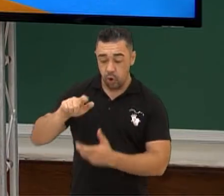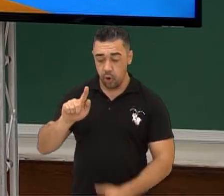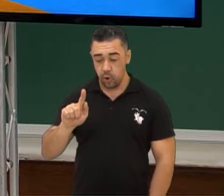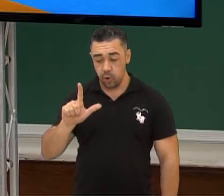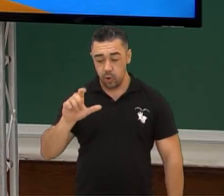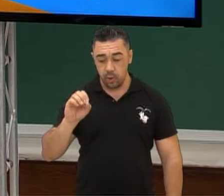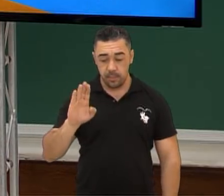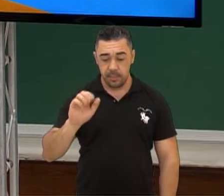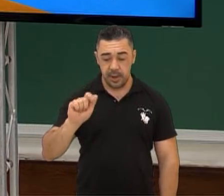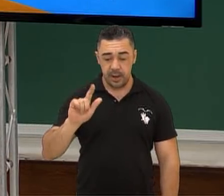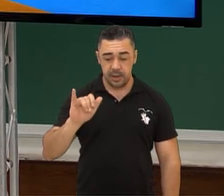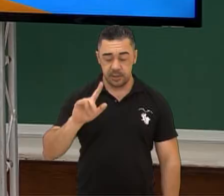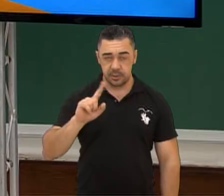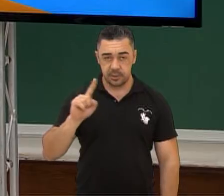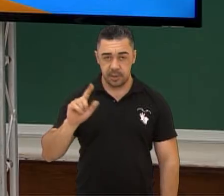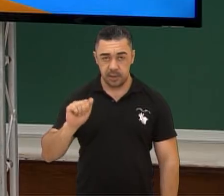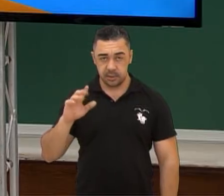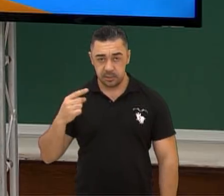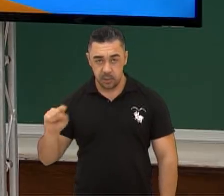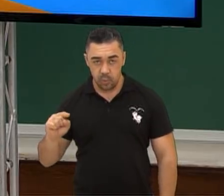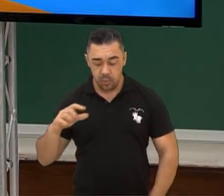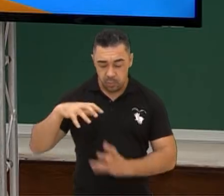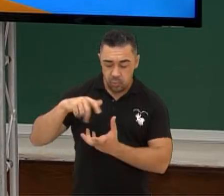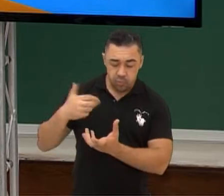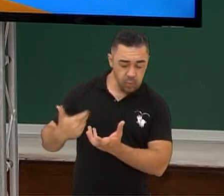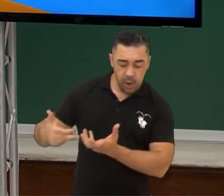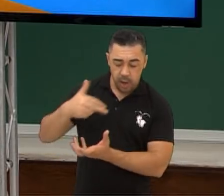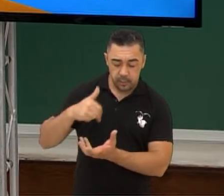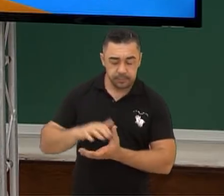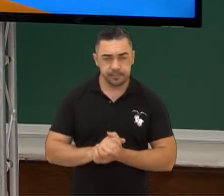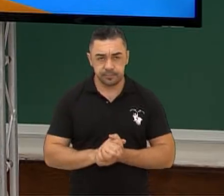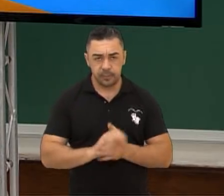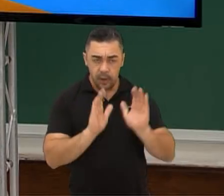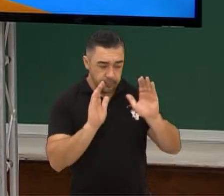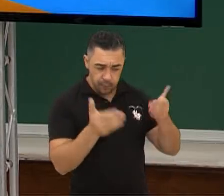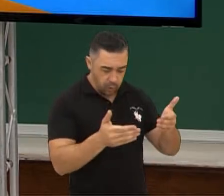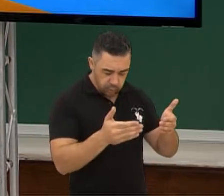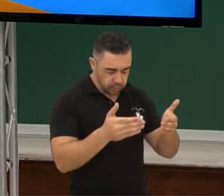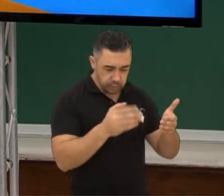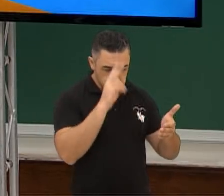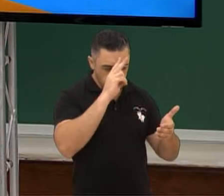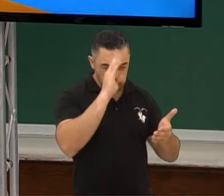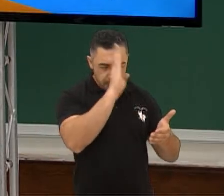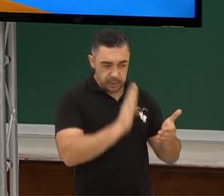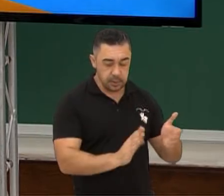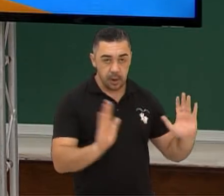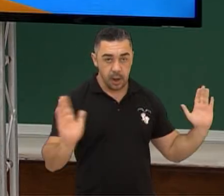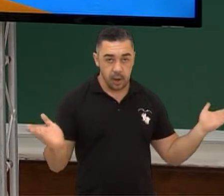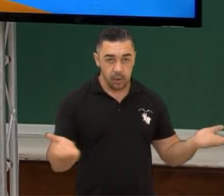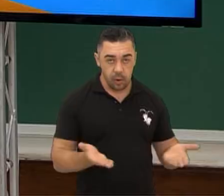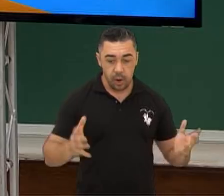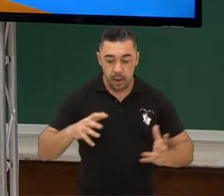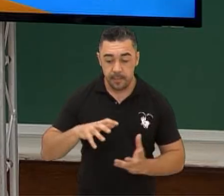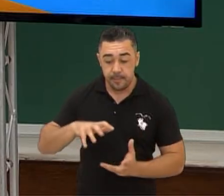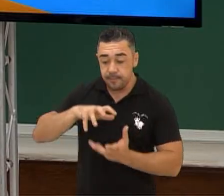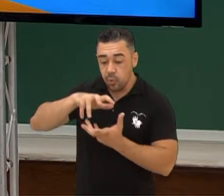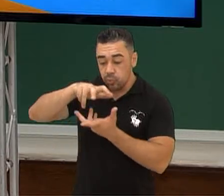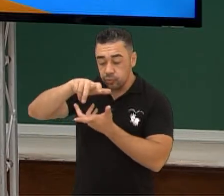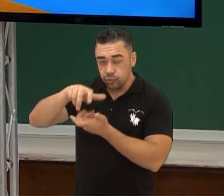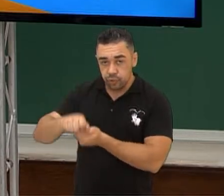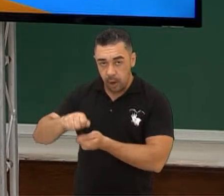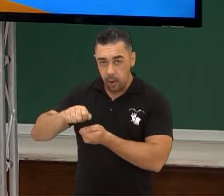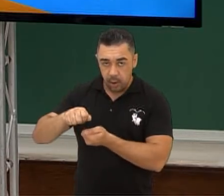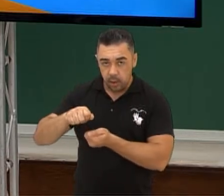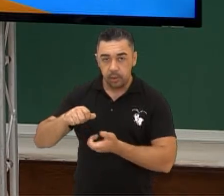globalização, ok? Então mudamos um pouquinho o foco, saímos de História do Brasil, vamos para a História Mundial na aula